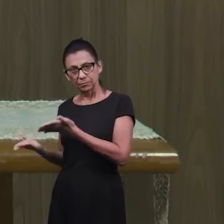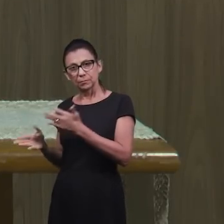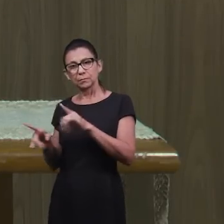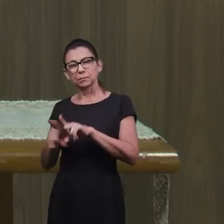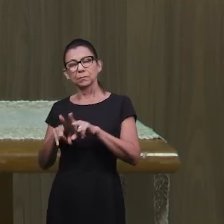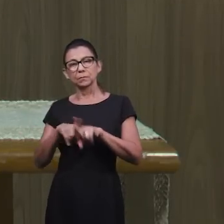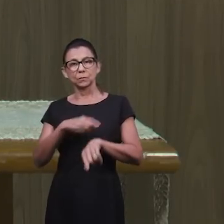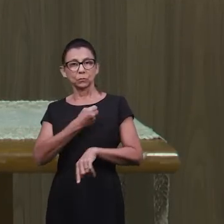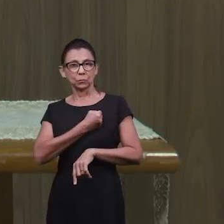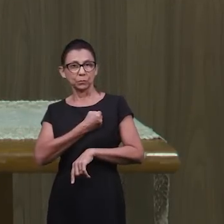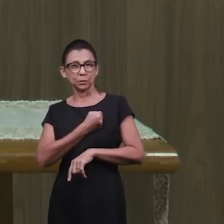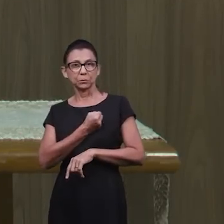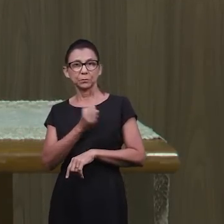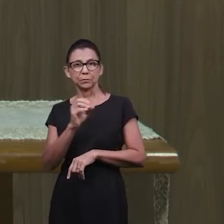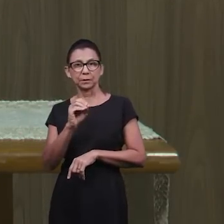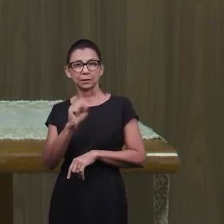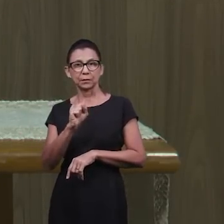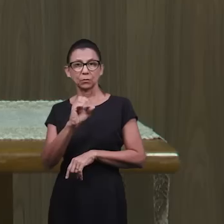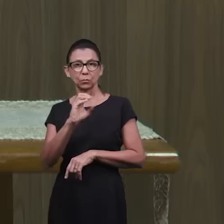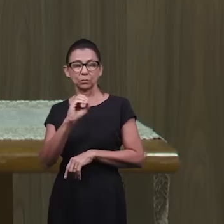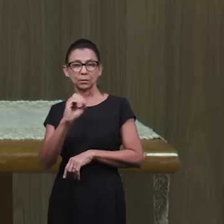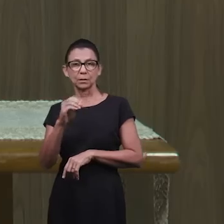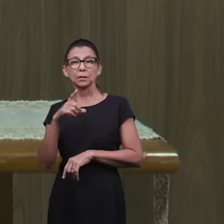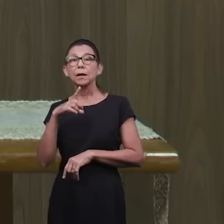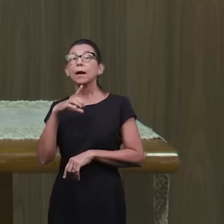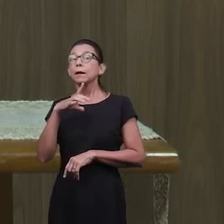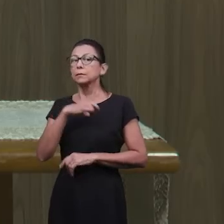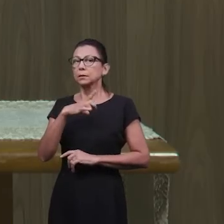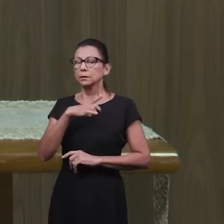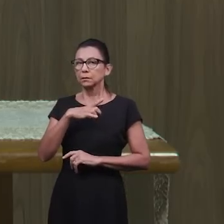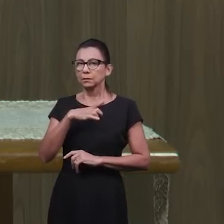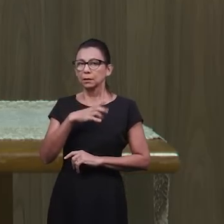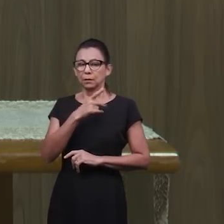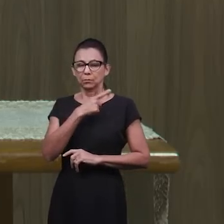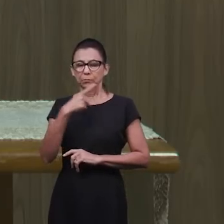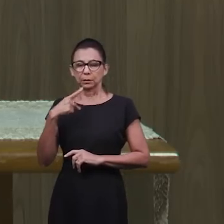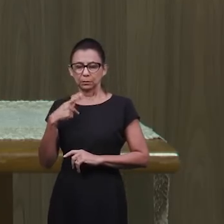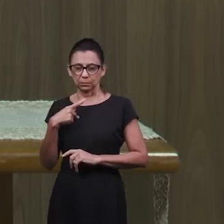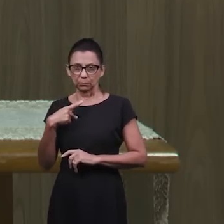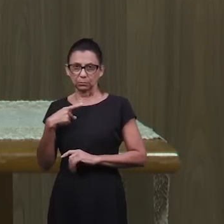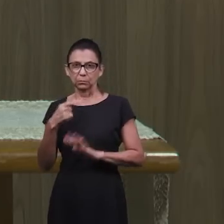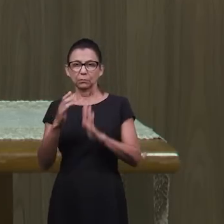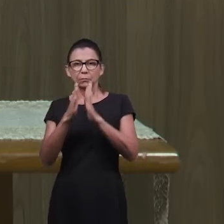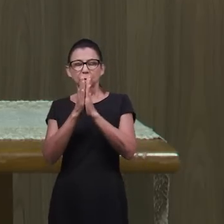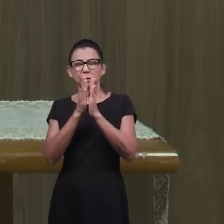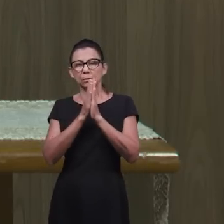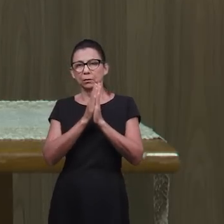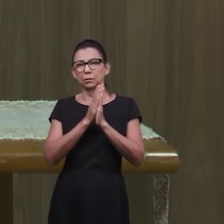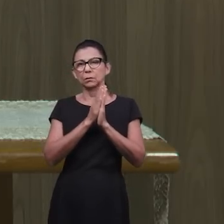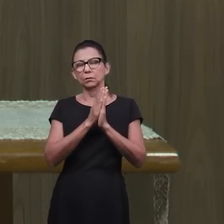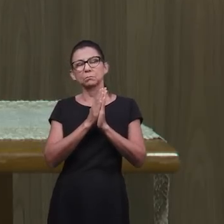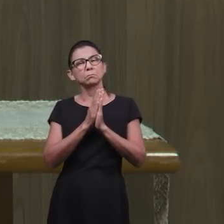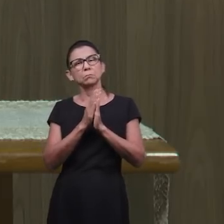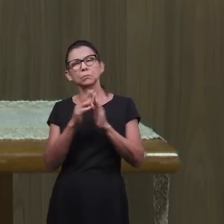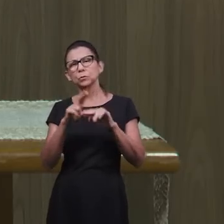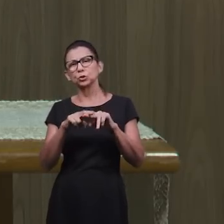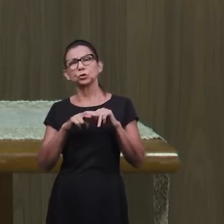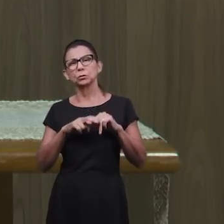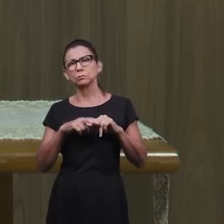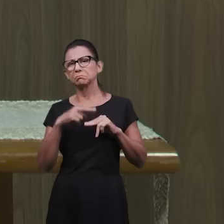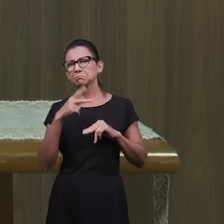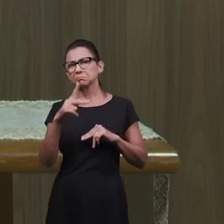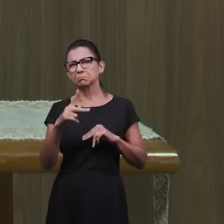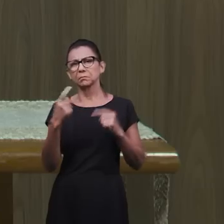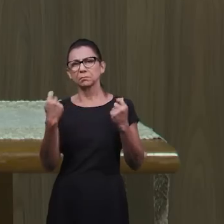também o 0800. Haverá um pastor que vai orar com você, vai orar com a tua vida e vai assistir a tua